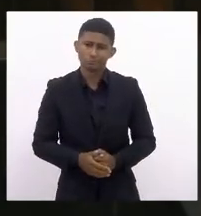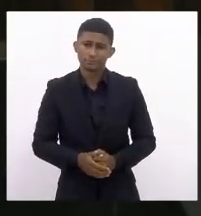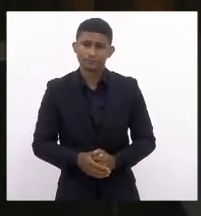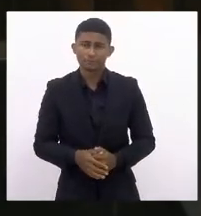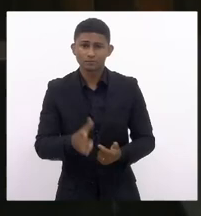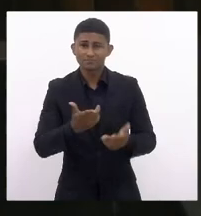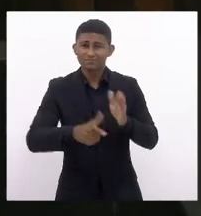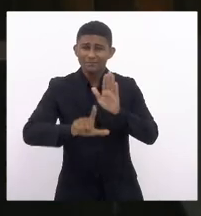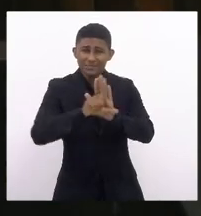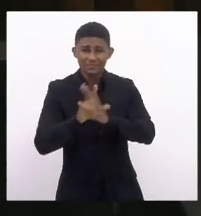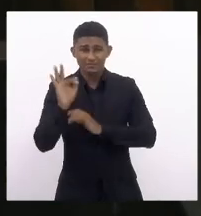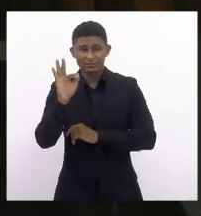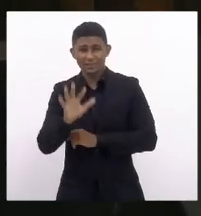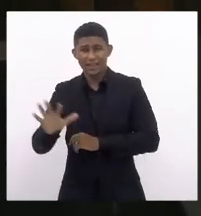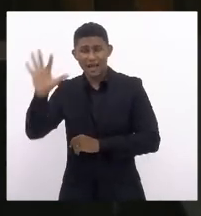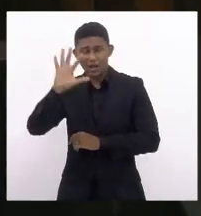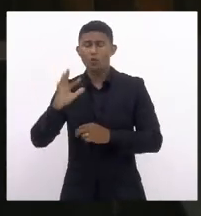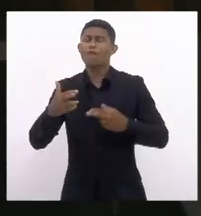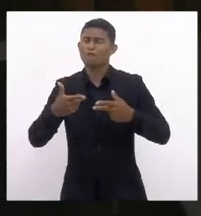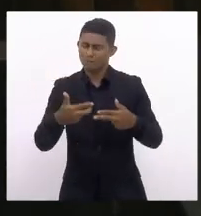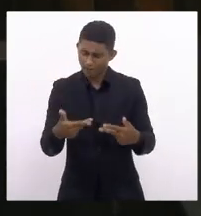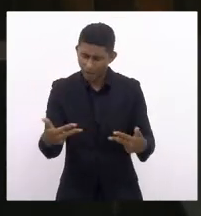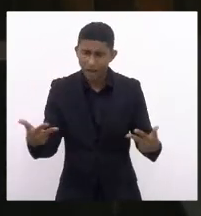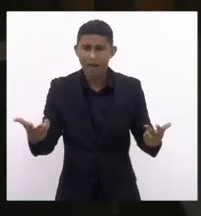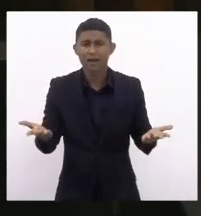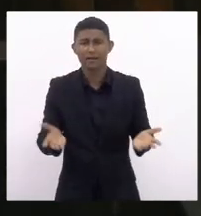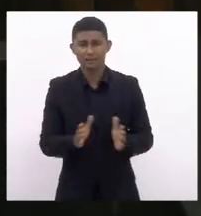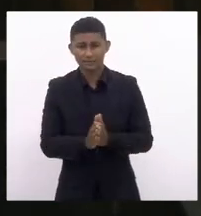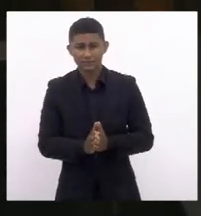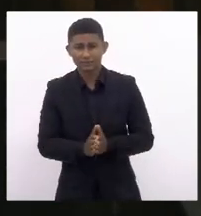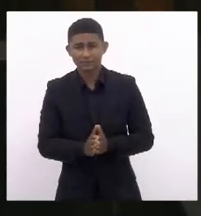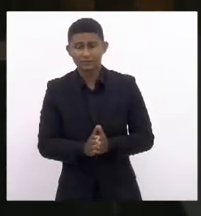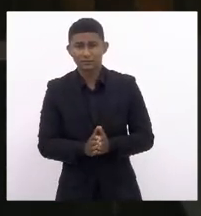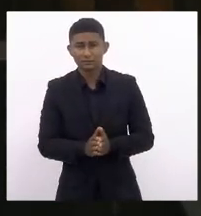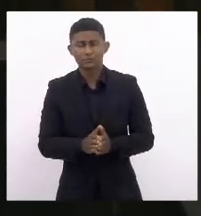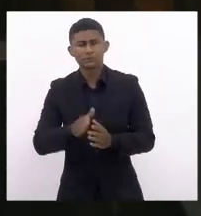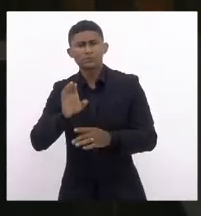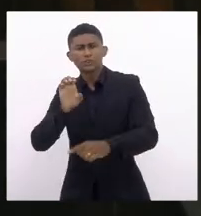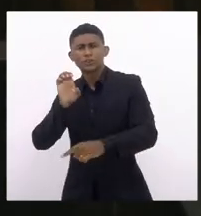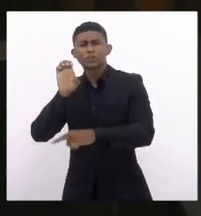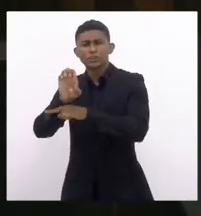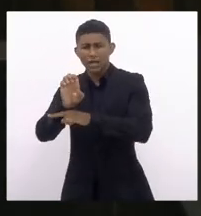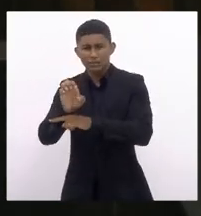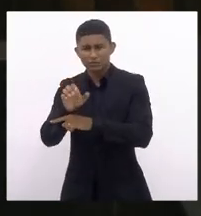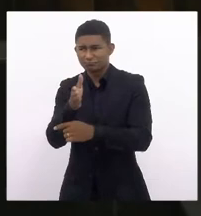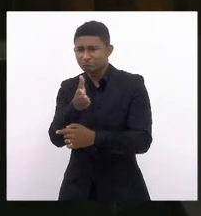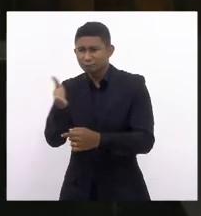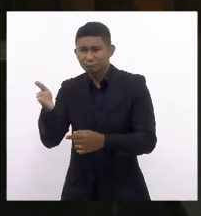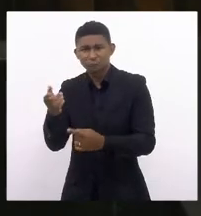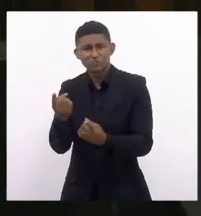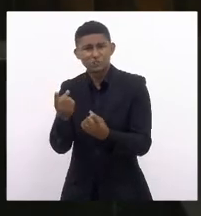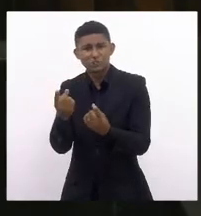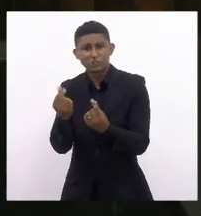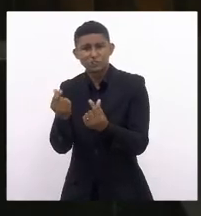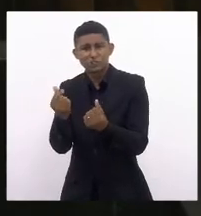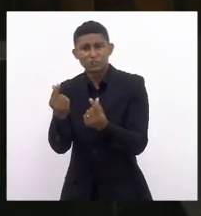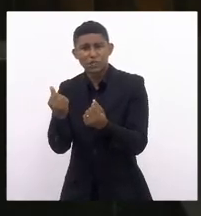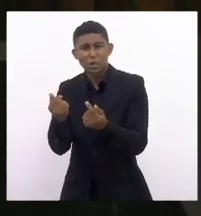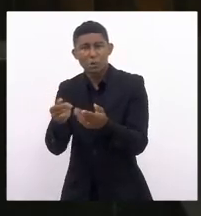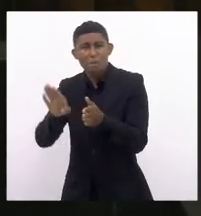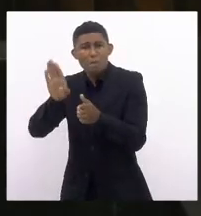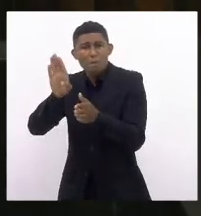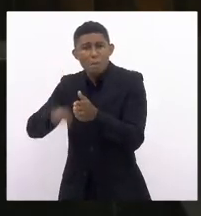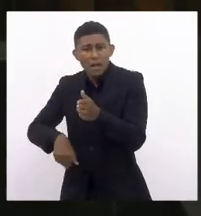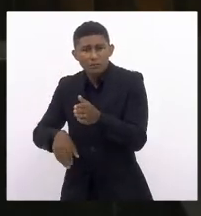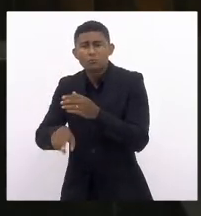Várias leis federais, inclusive, que estados muito mais pobres que o Rio de Janeiro já